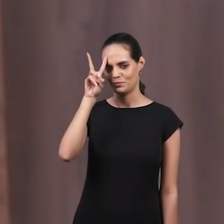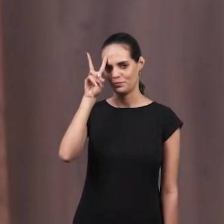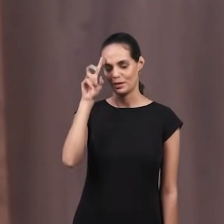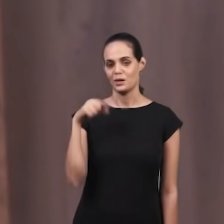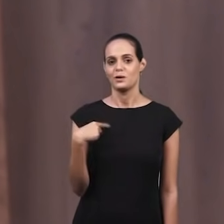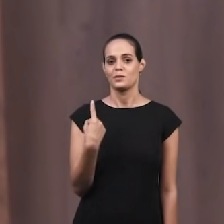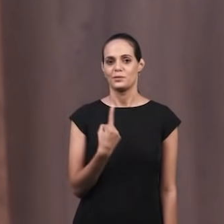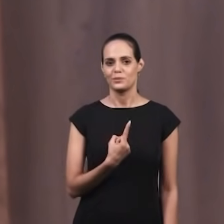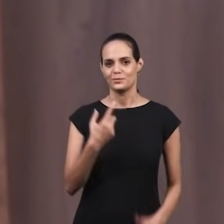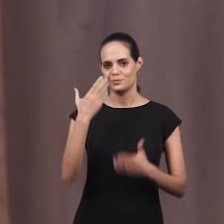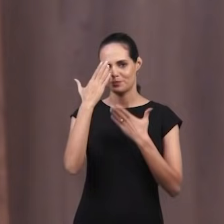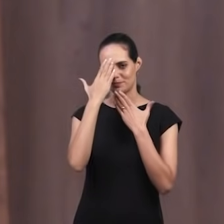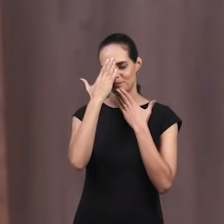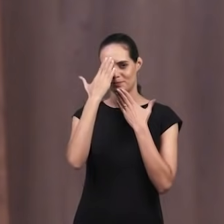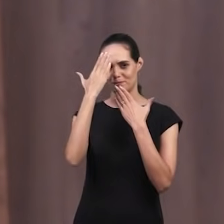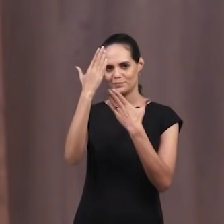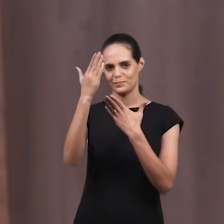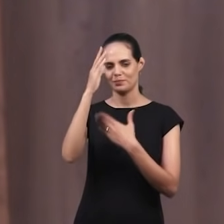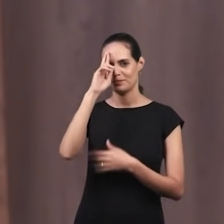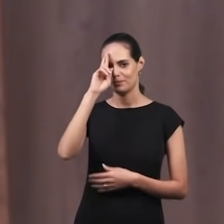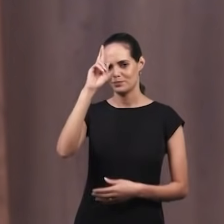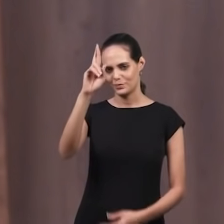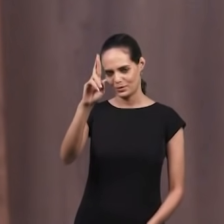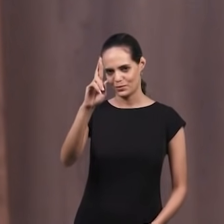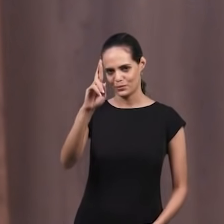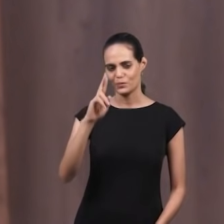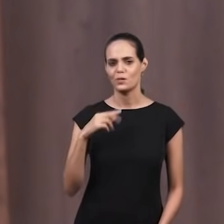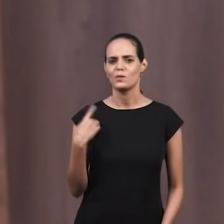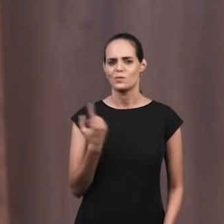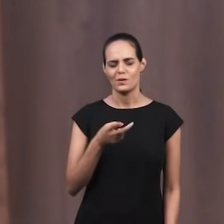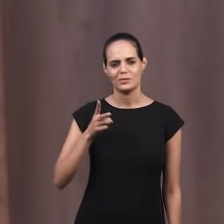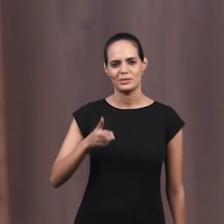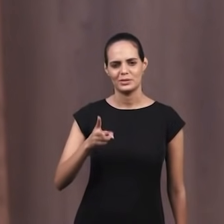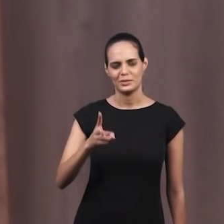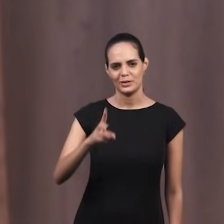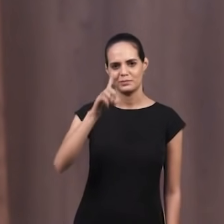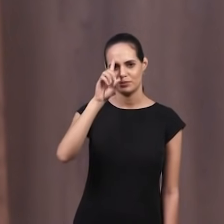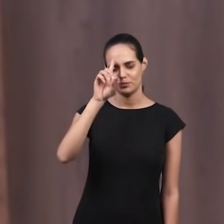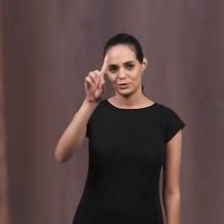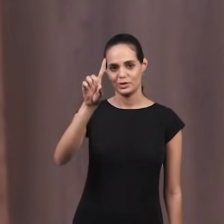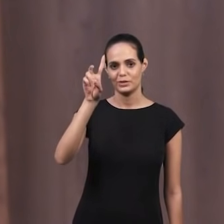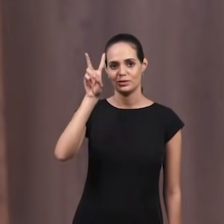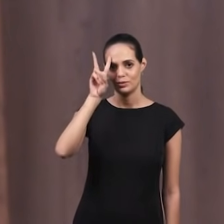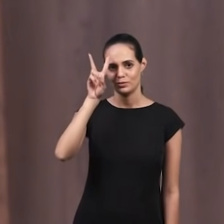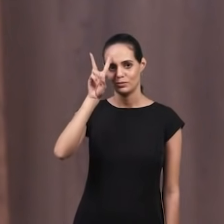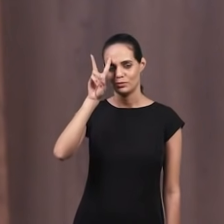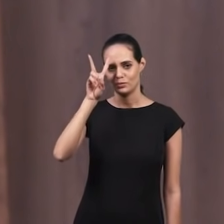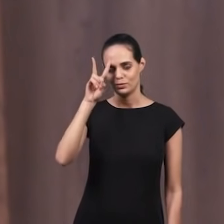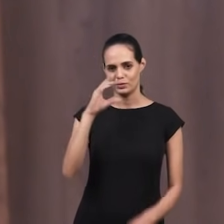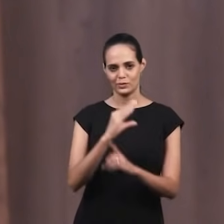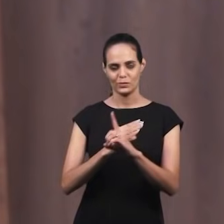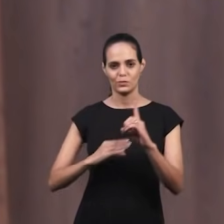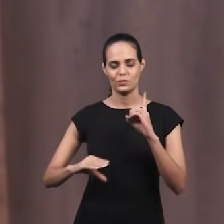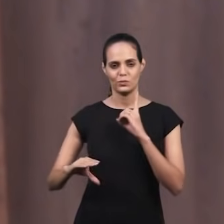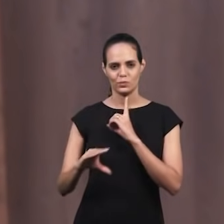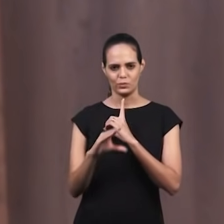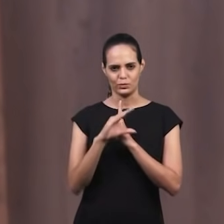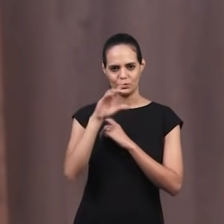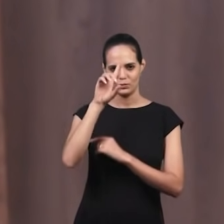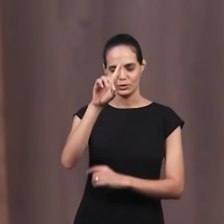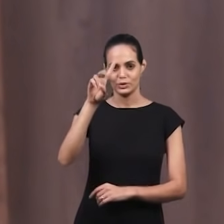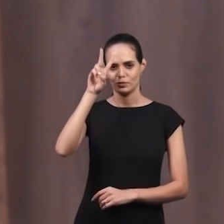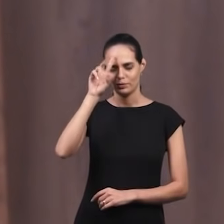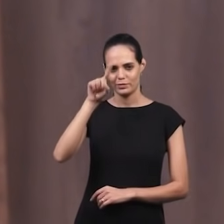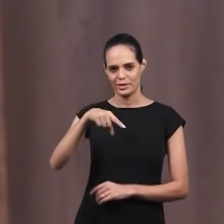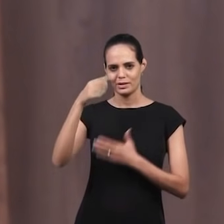nós estamos glorificando ao Senhor. Aliás, temos feito isso todas as segundas-feiras. O nosso culto, o culto que fazemos ao Senhor, é um culto